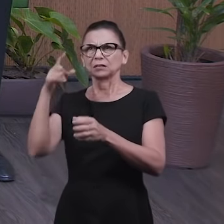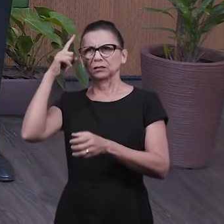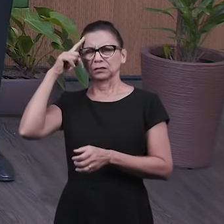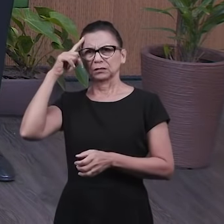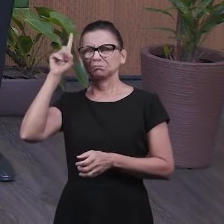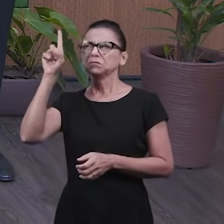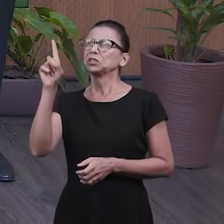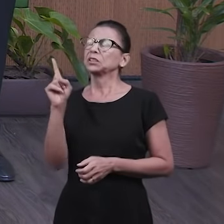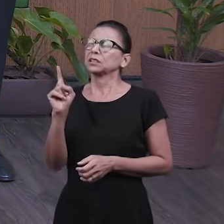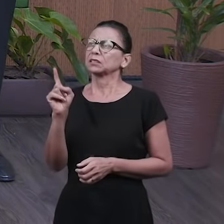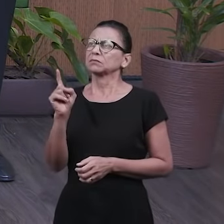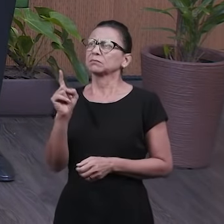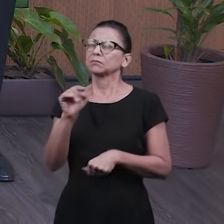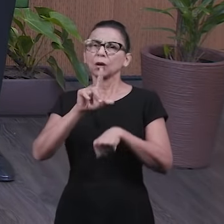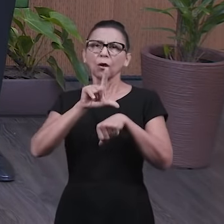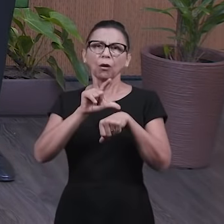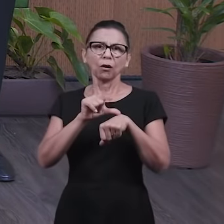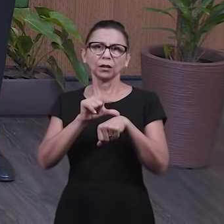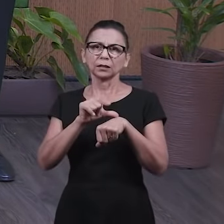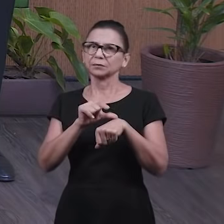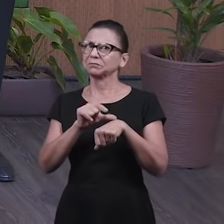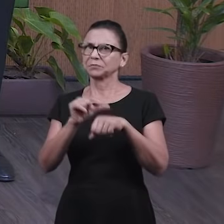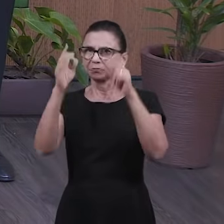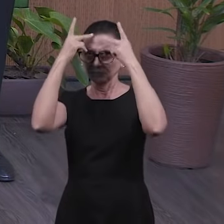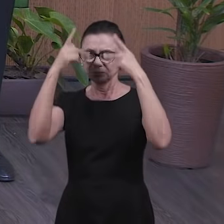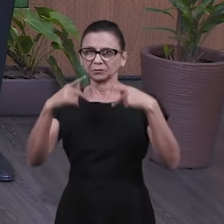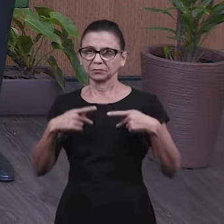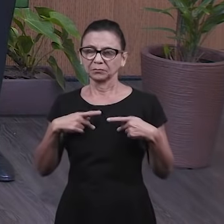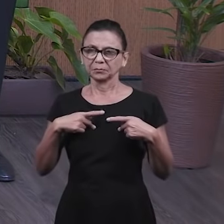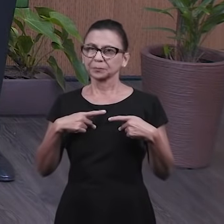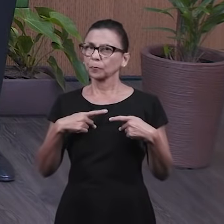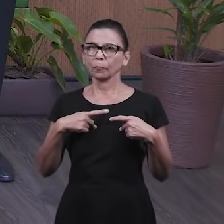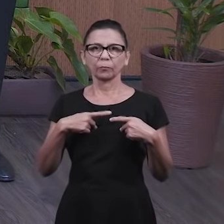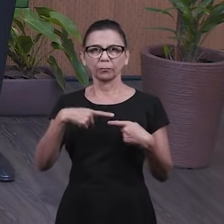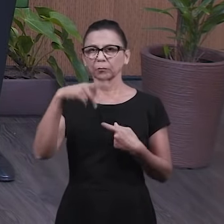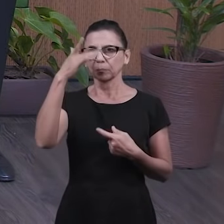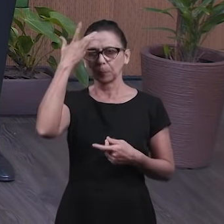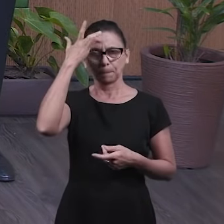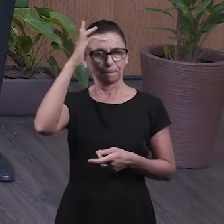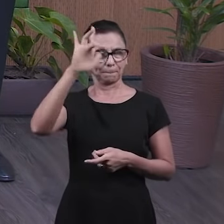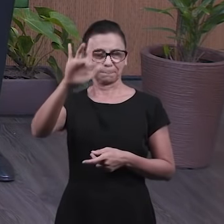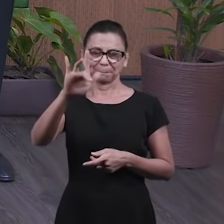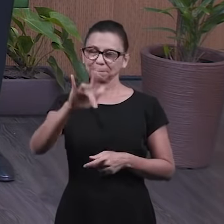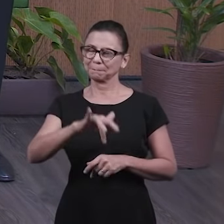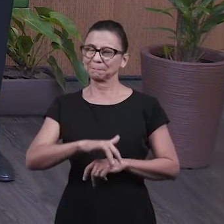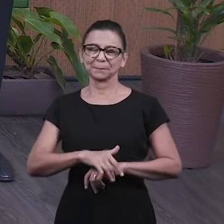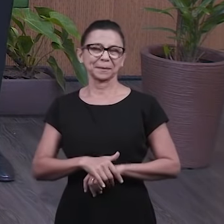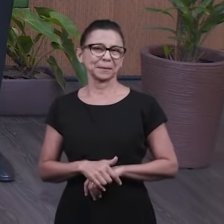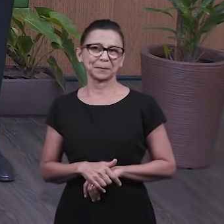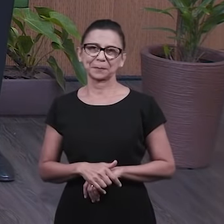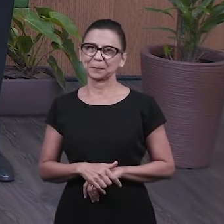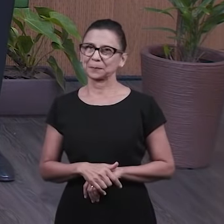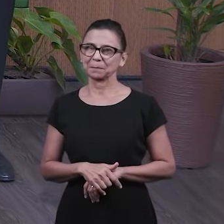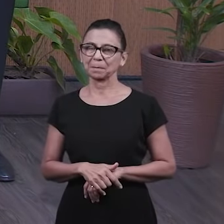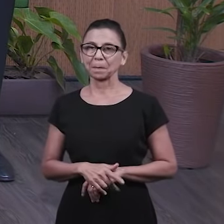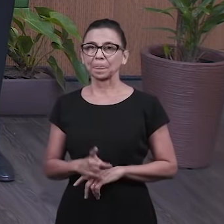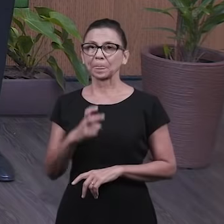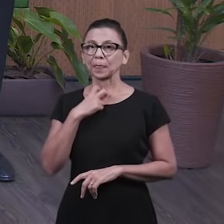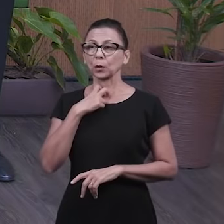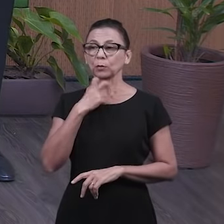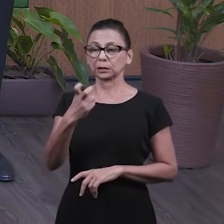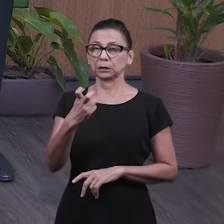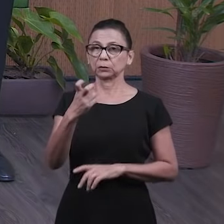O grito profético da meia-noite se dará em meio